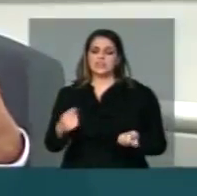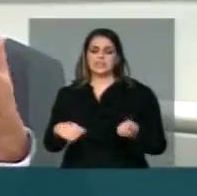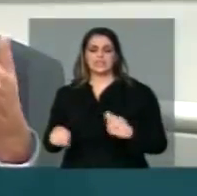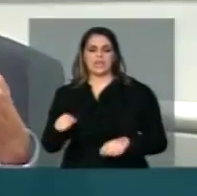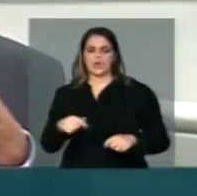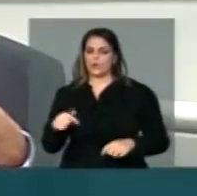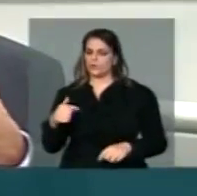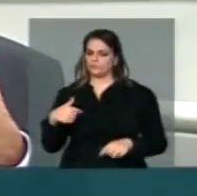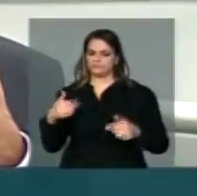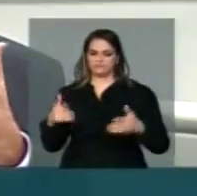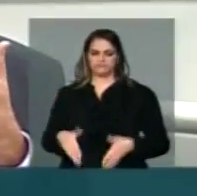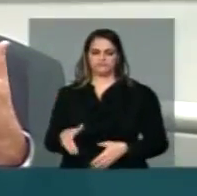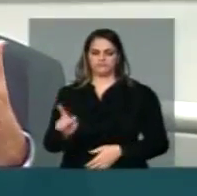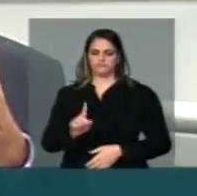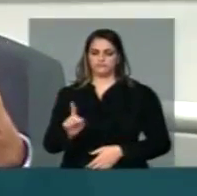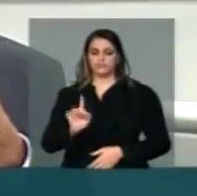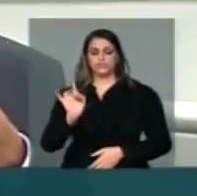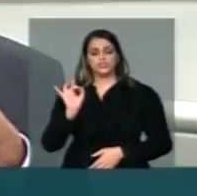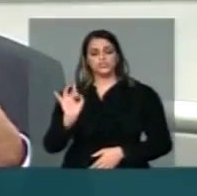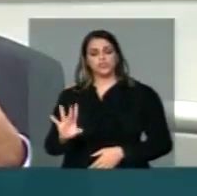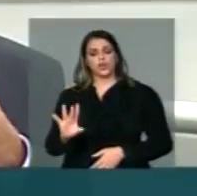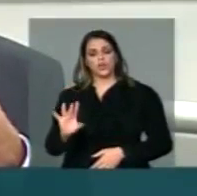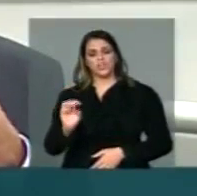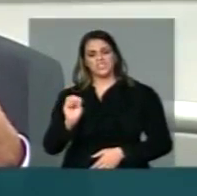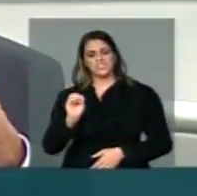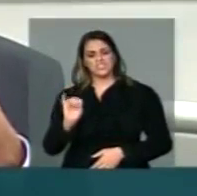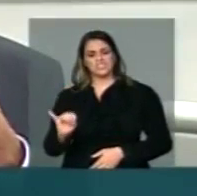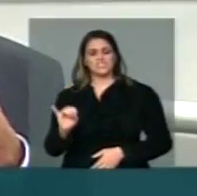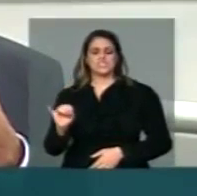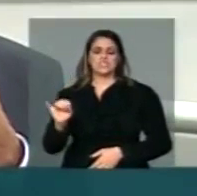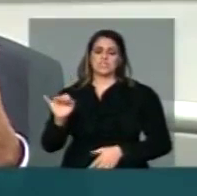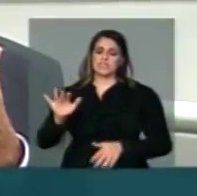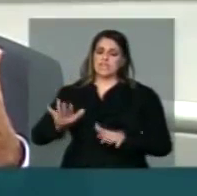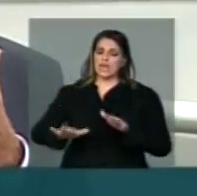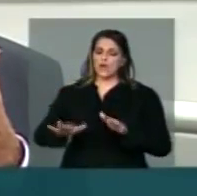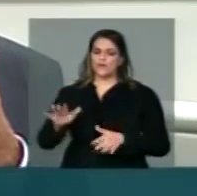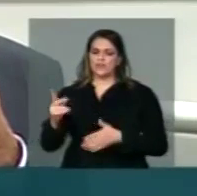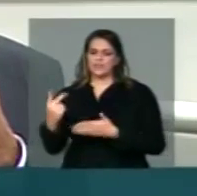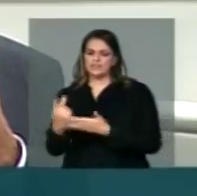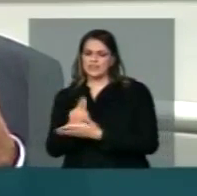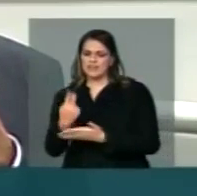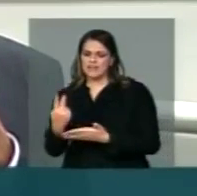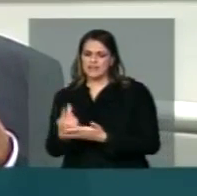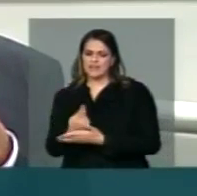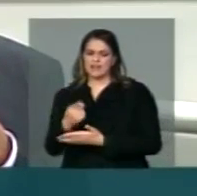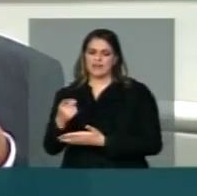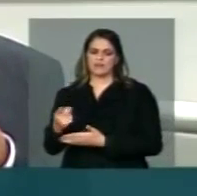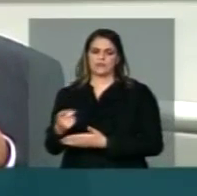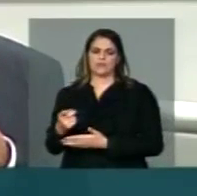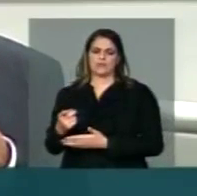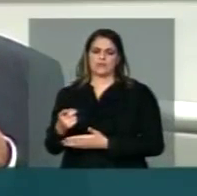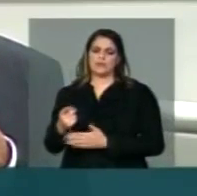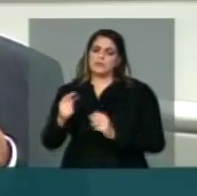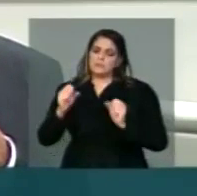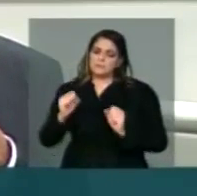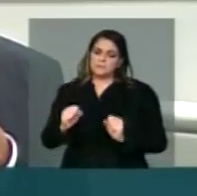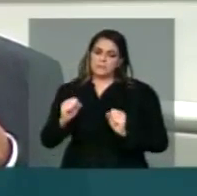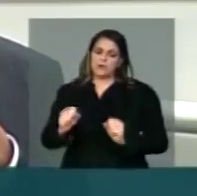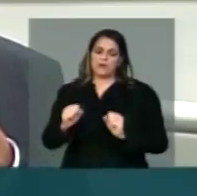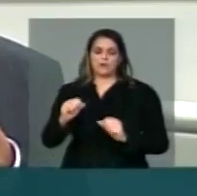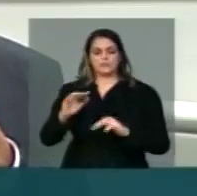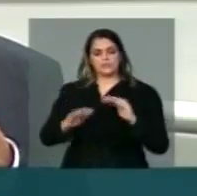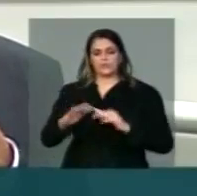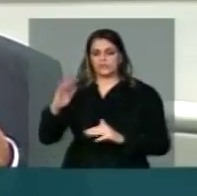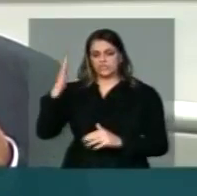há alguma potencial irregularidade num processo de negócio, é que a minha área poderia ser demandada.